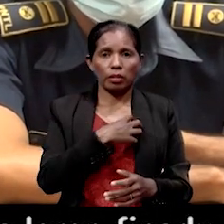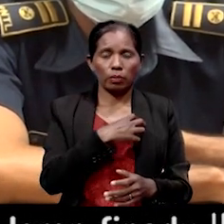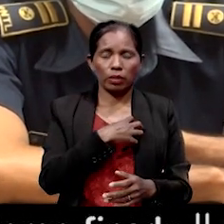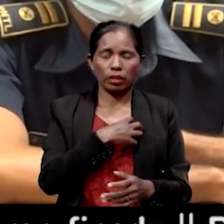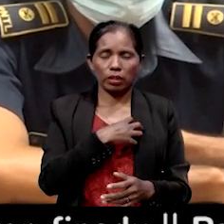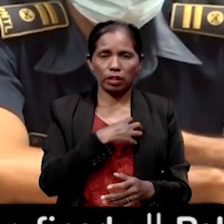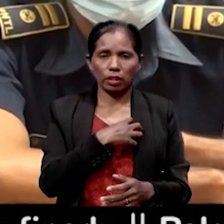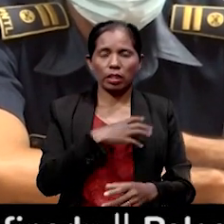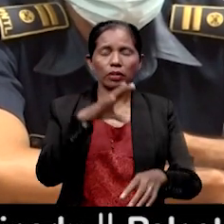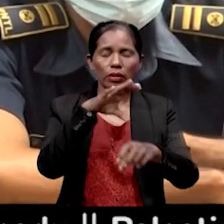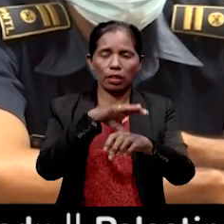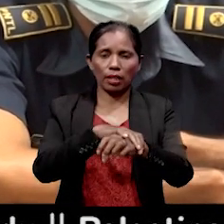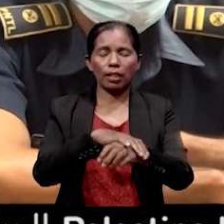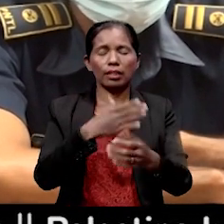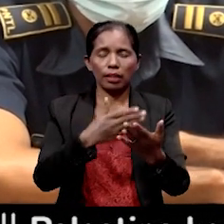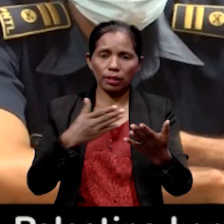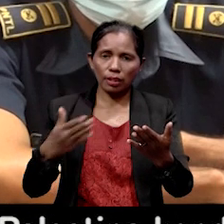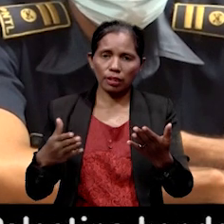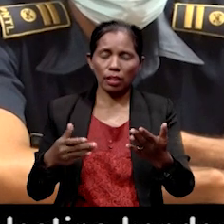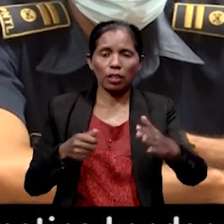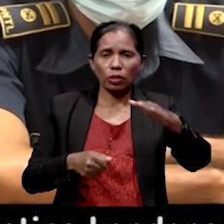a pressão ilegal, Sira,